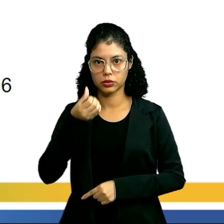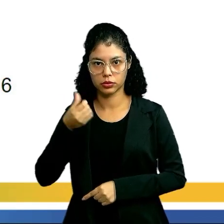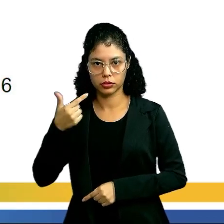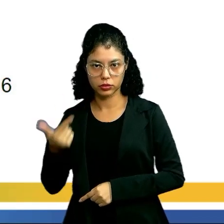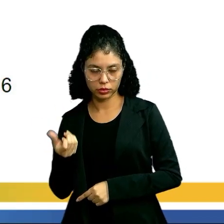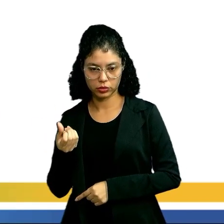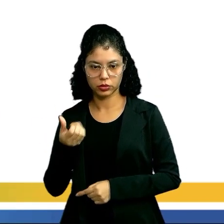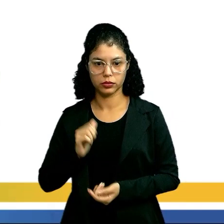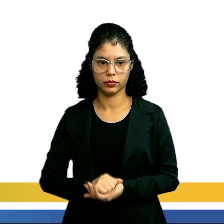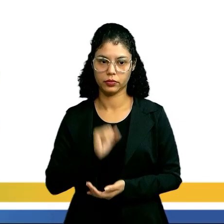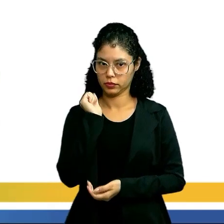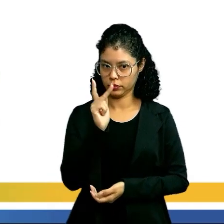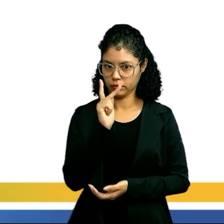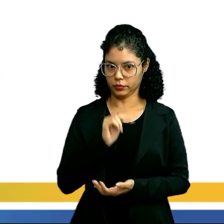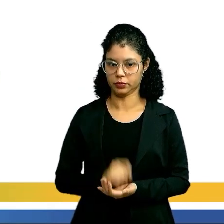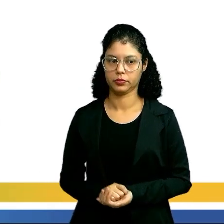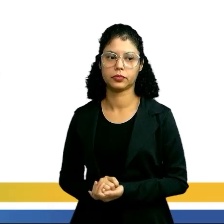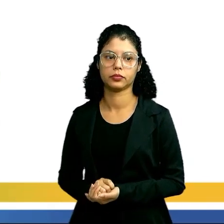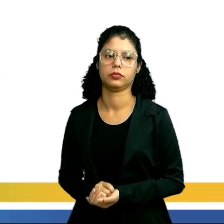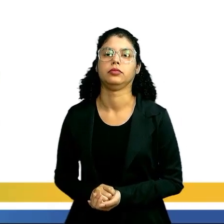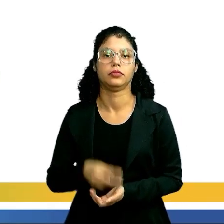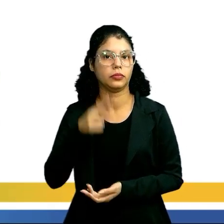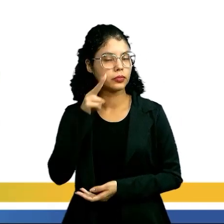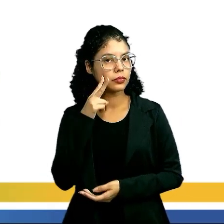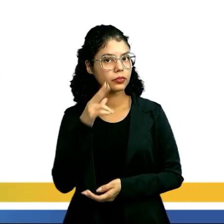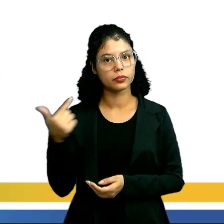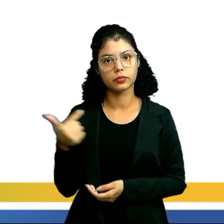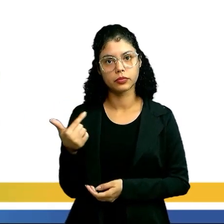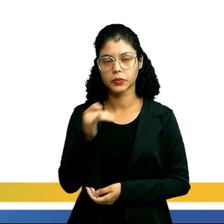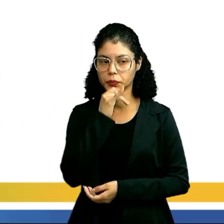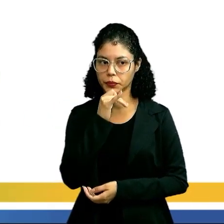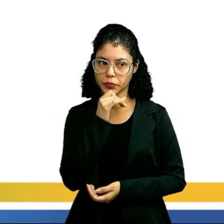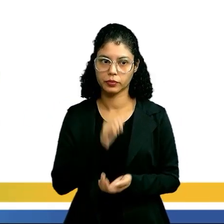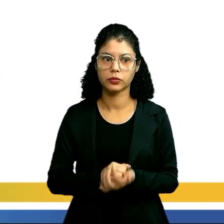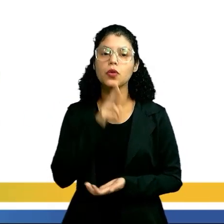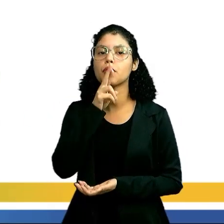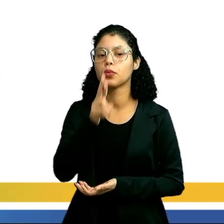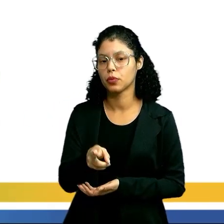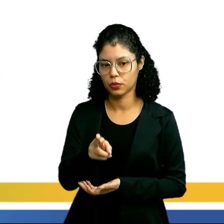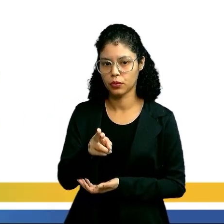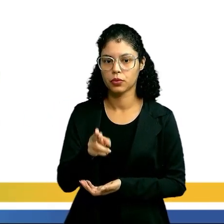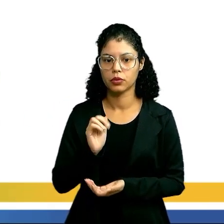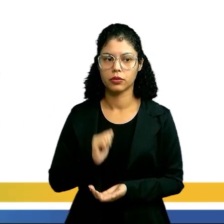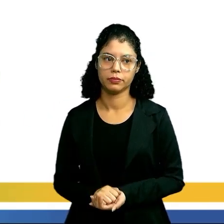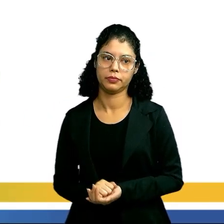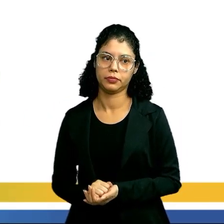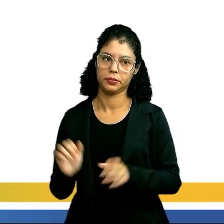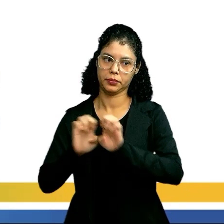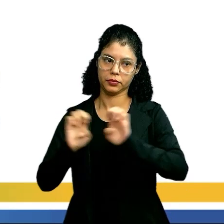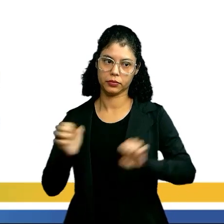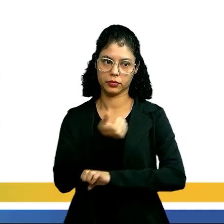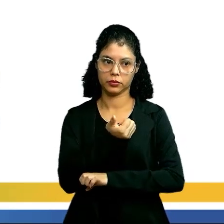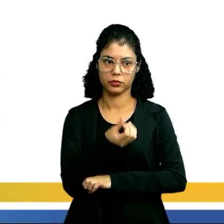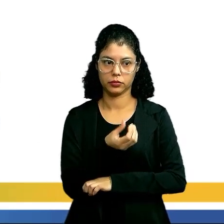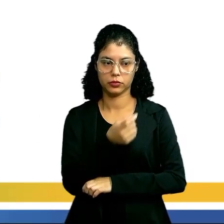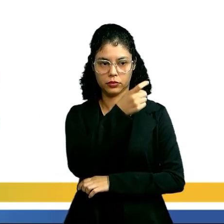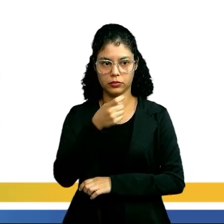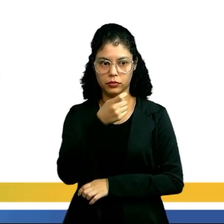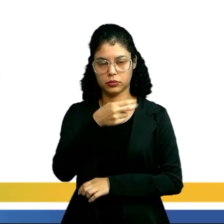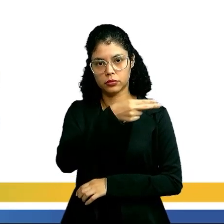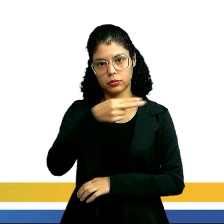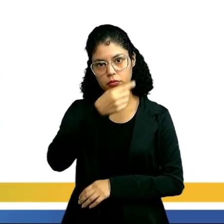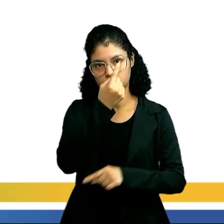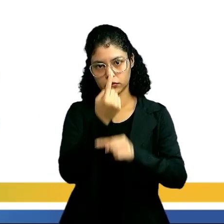sexta. Confirma, ok? Vamos ver esse segundo exemplo? Calcule o valor de x na equação. 16 elevado a